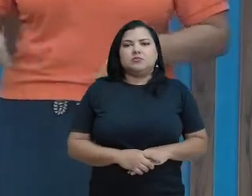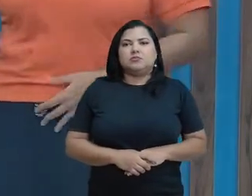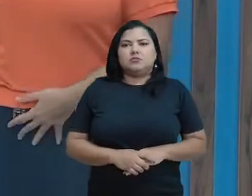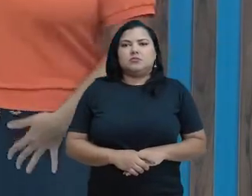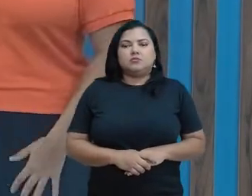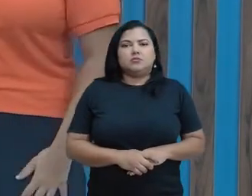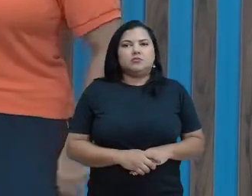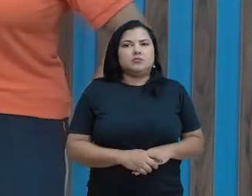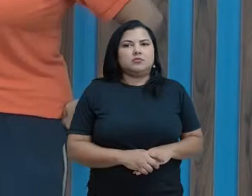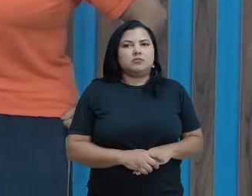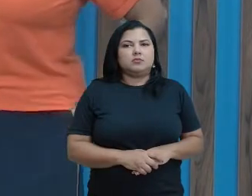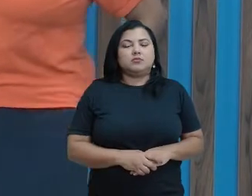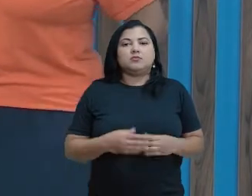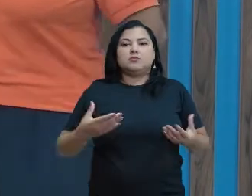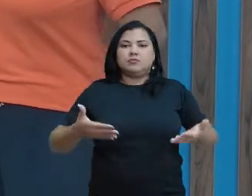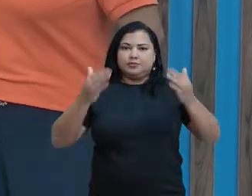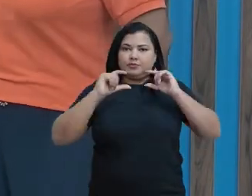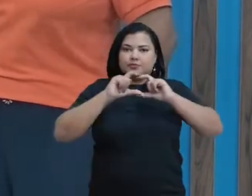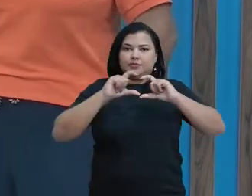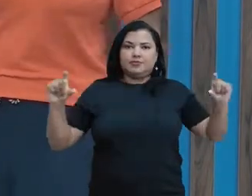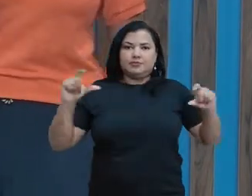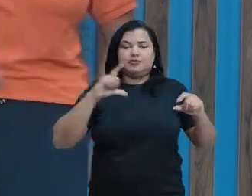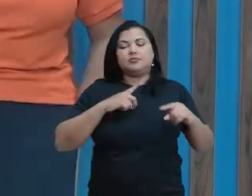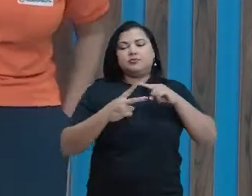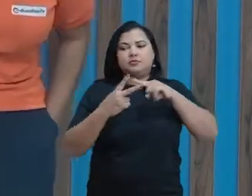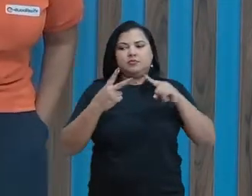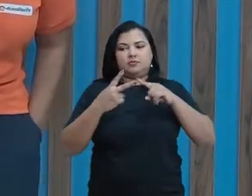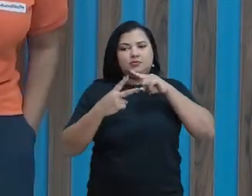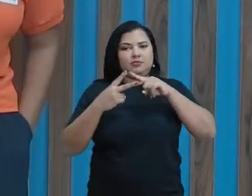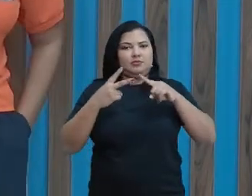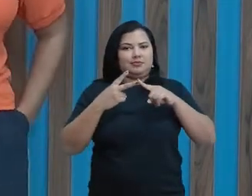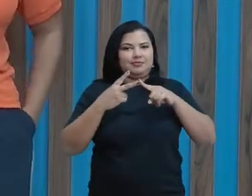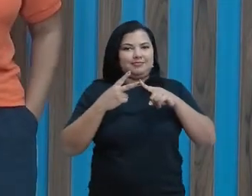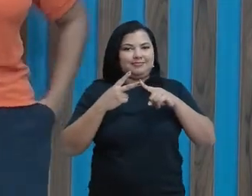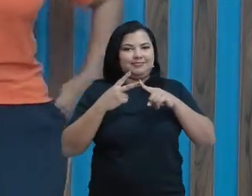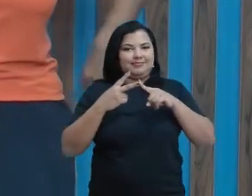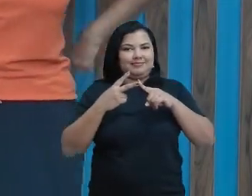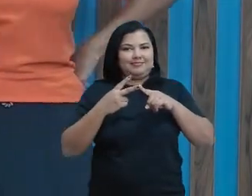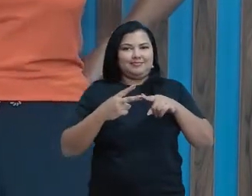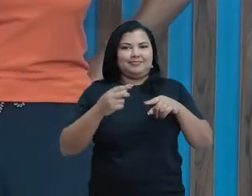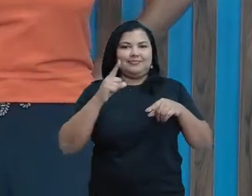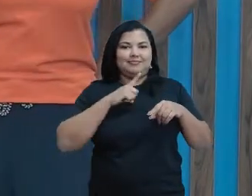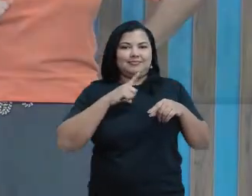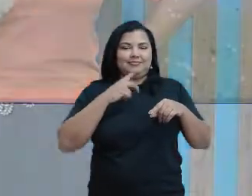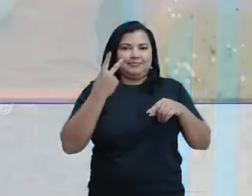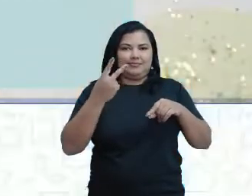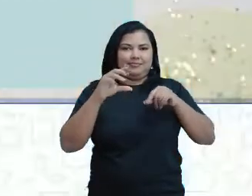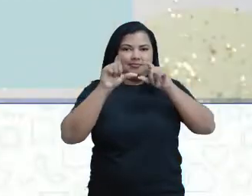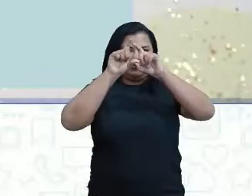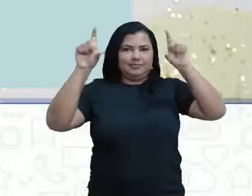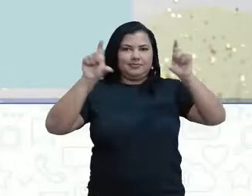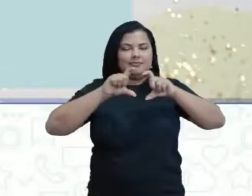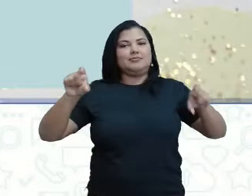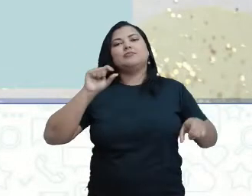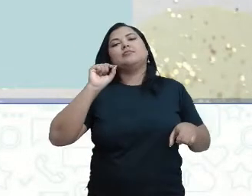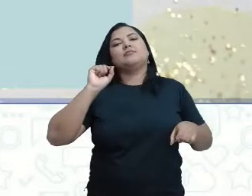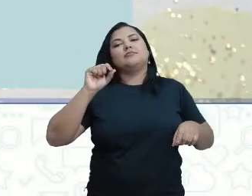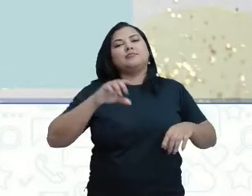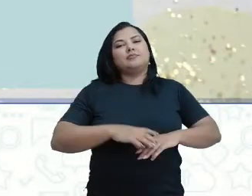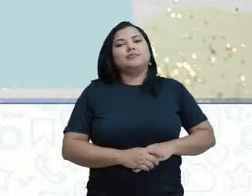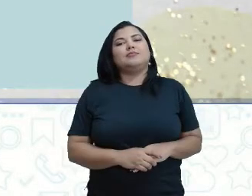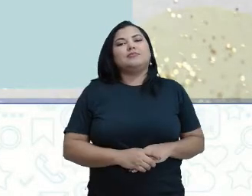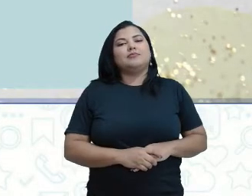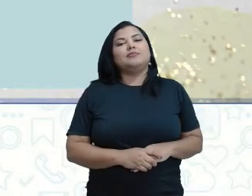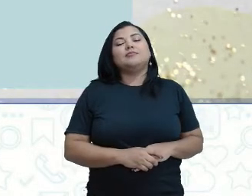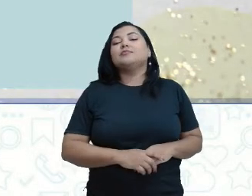ó. Nessa segunda aqui, eu tenho 2 orações. Eu tenho 2 orações que o quê?